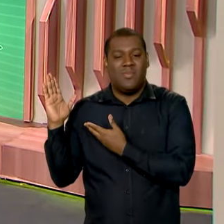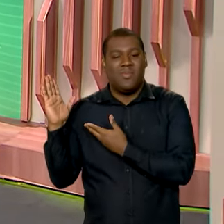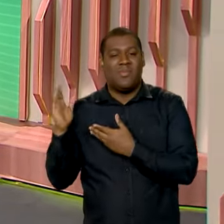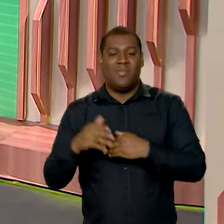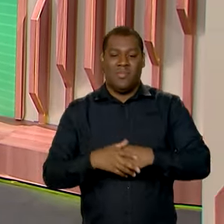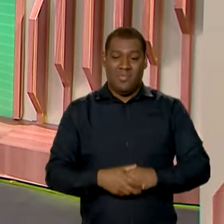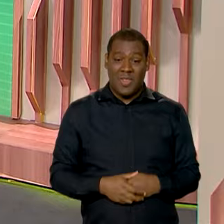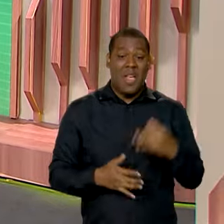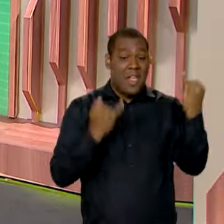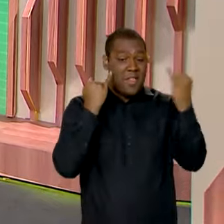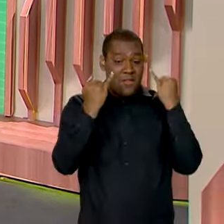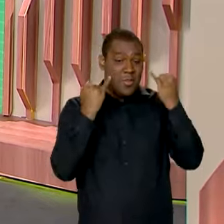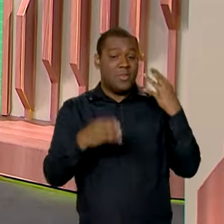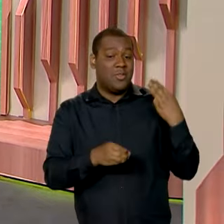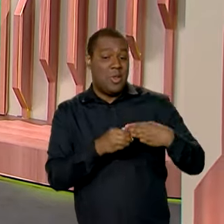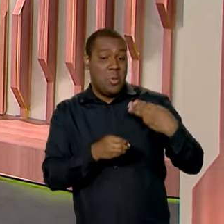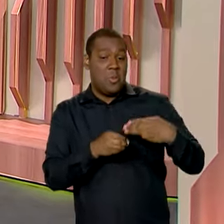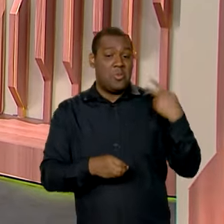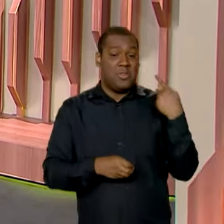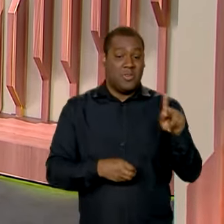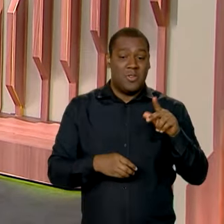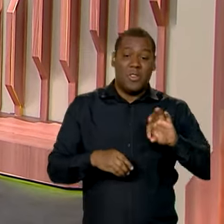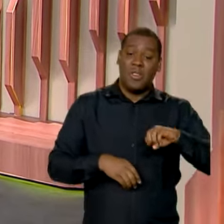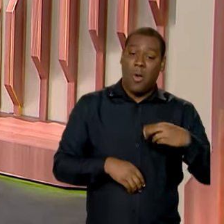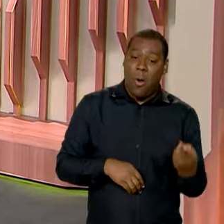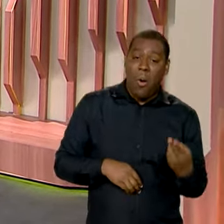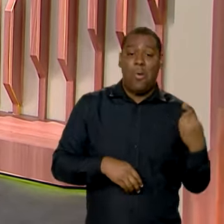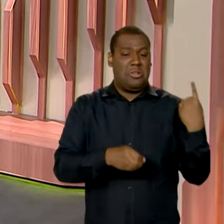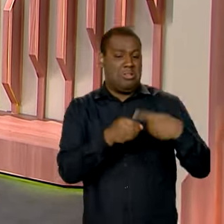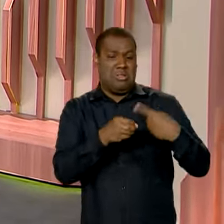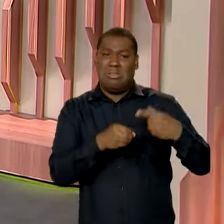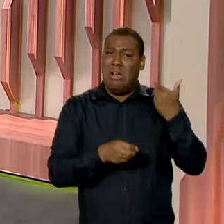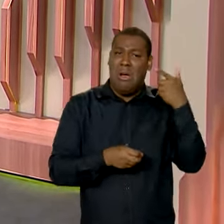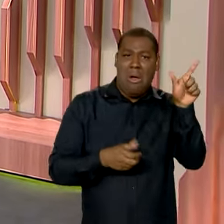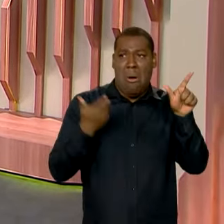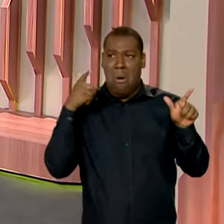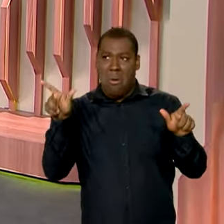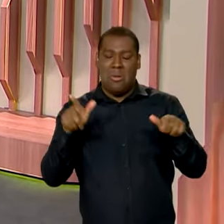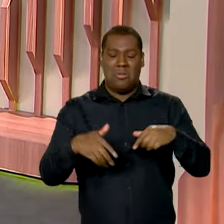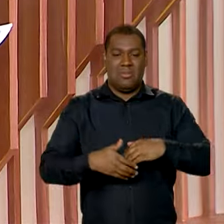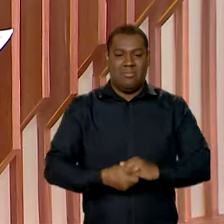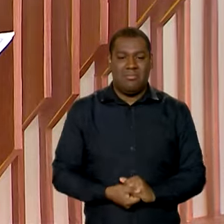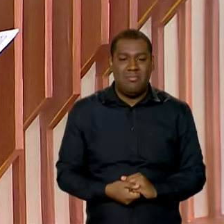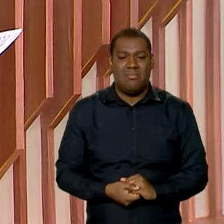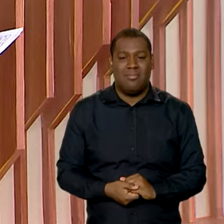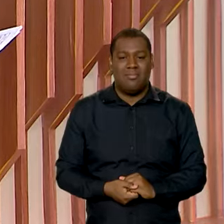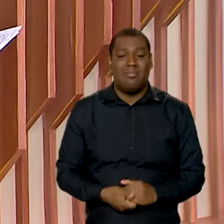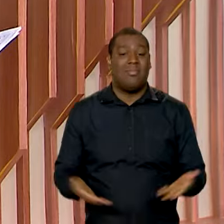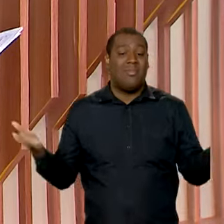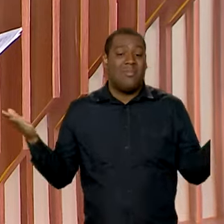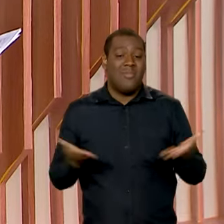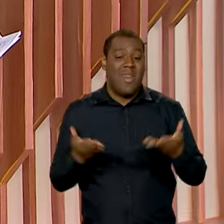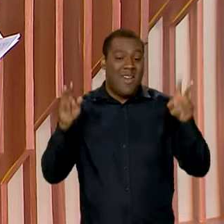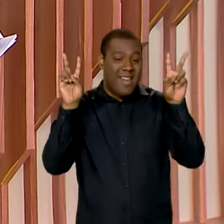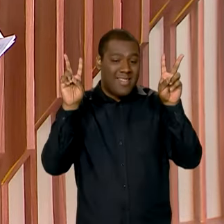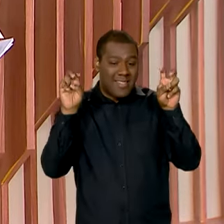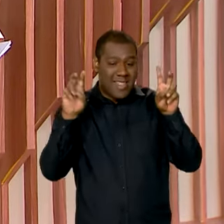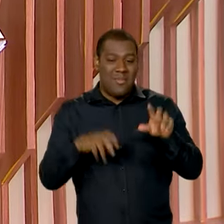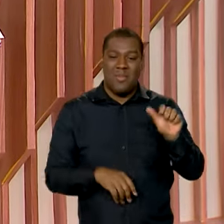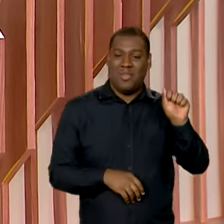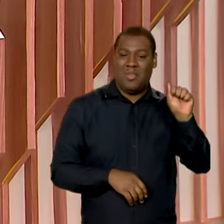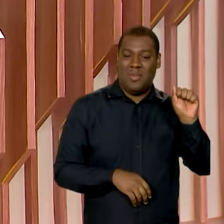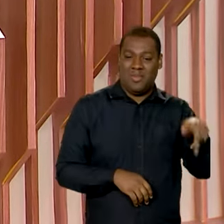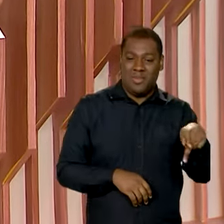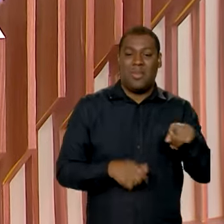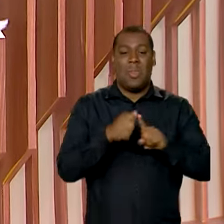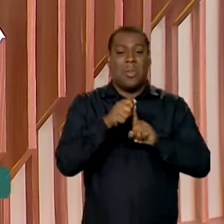gov.br/comunicabr para saber mais sobre o seu município ou alguma outra cidade ou região do país. E o assunto agora é aposentadoria.